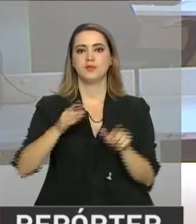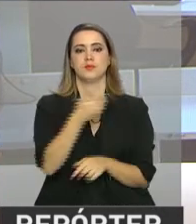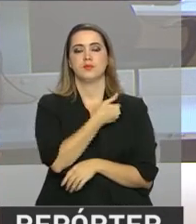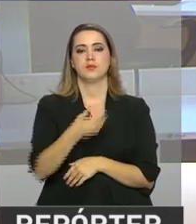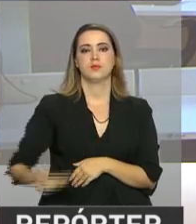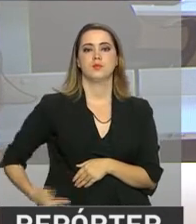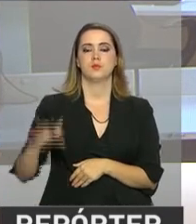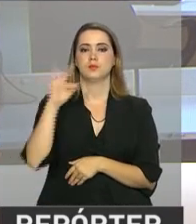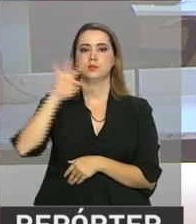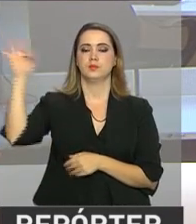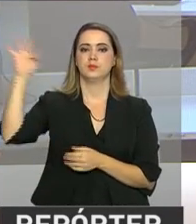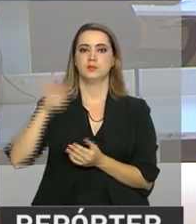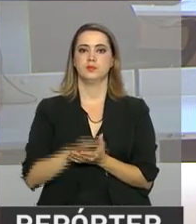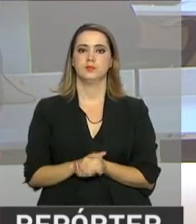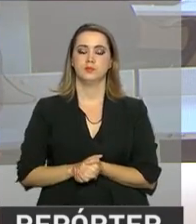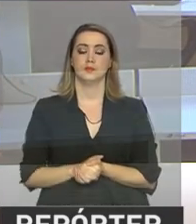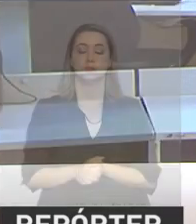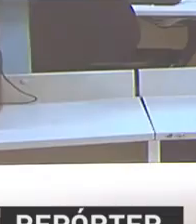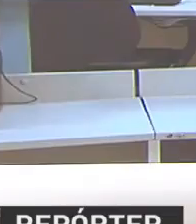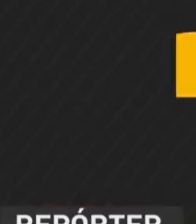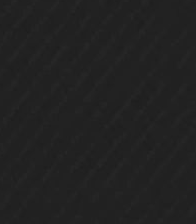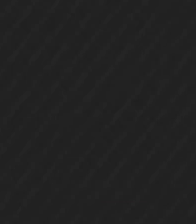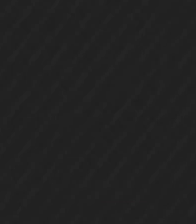nbr a tv do governo federal